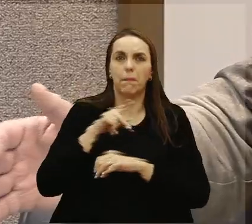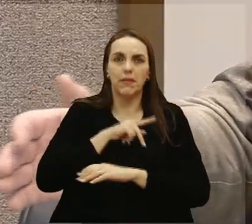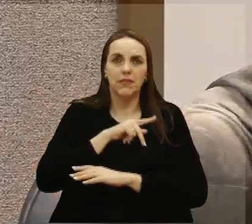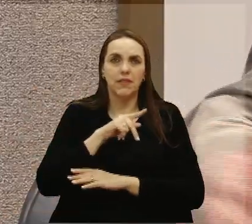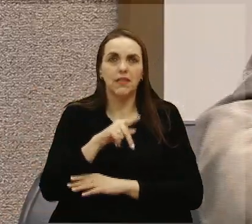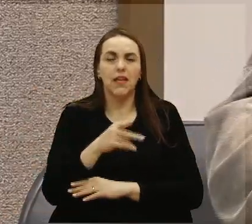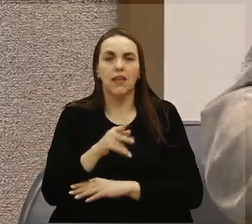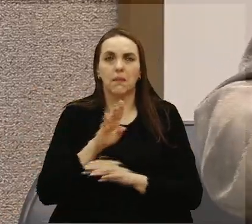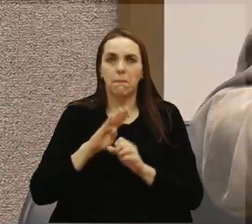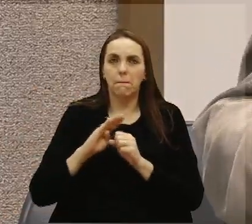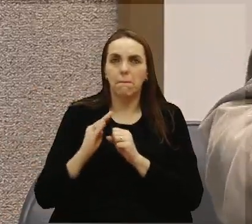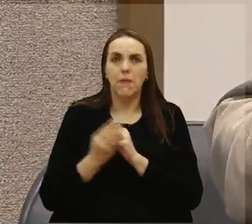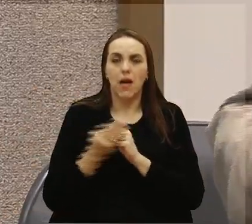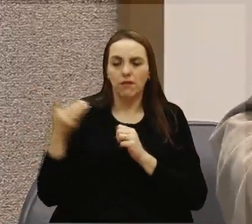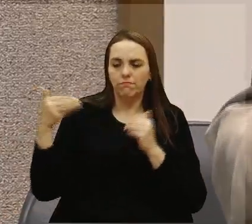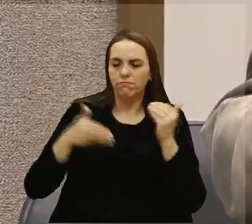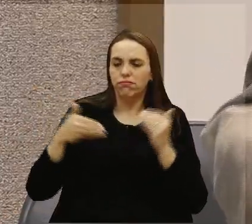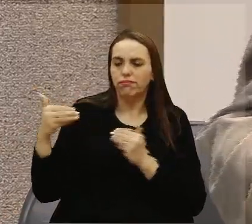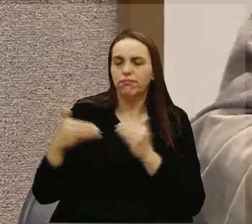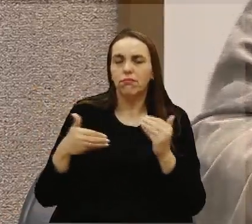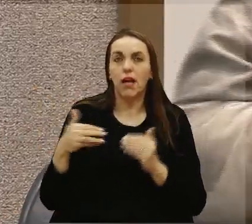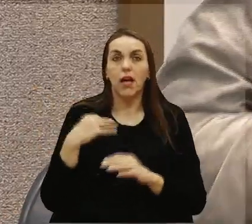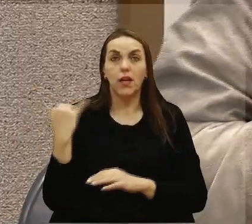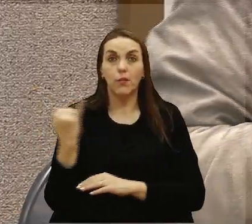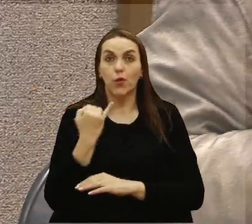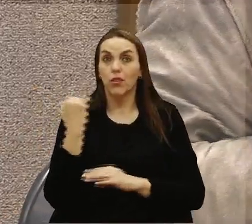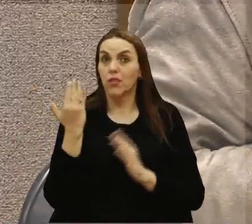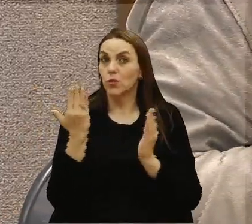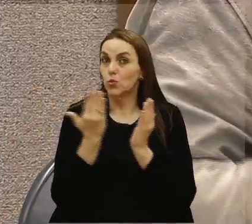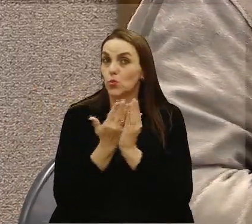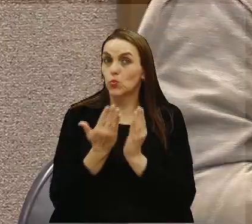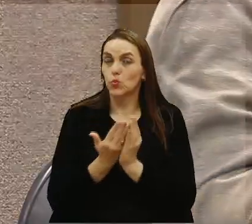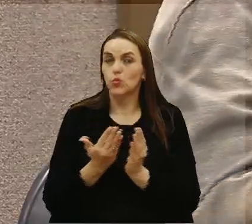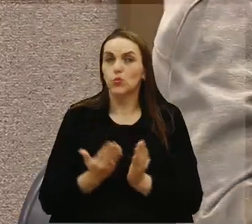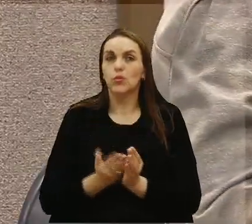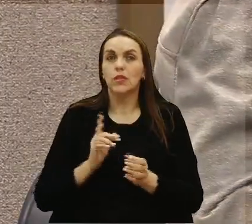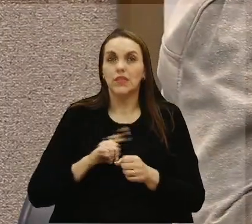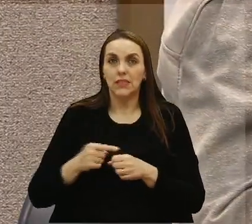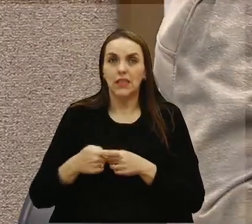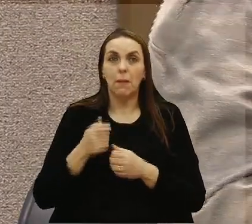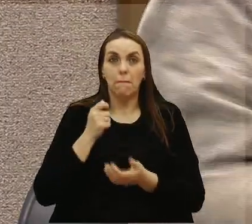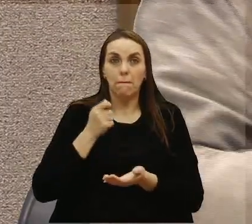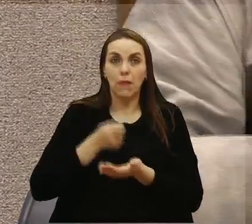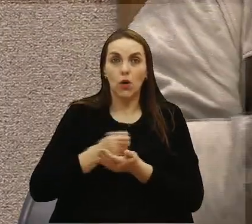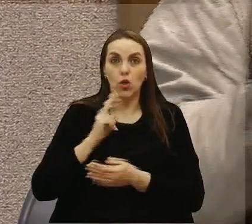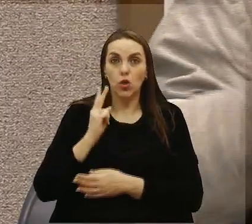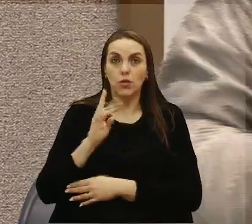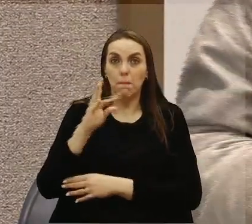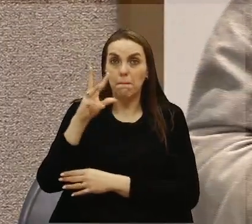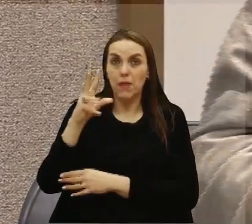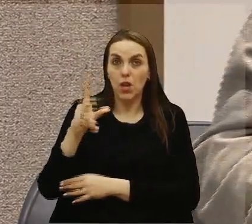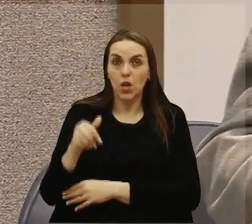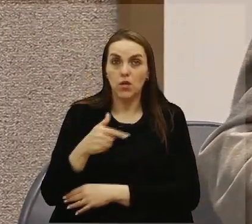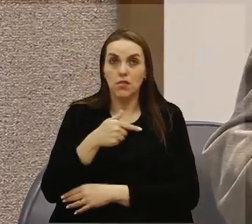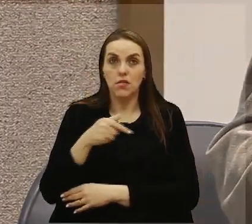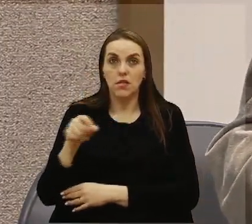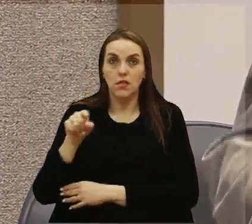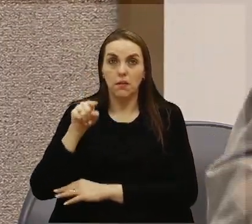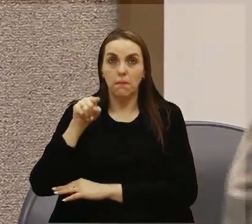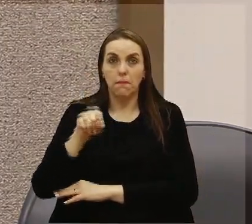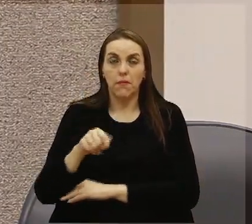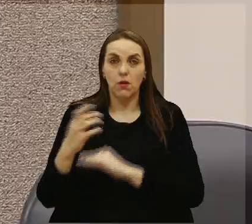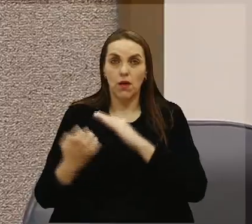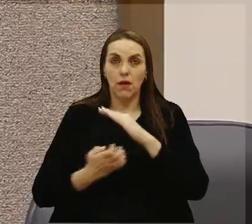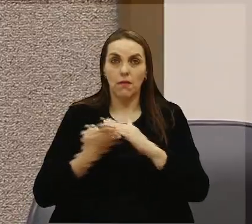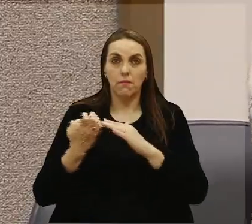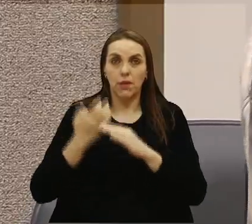esta casa, foi muito importante o estudo que o município pagou 2.700.000 para essa empresa de Curitiba